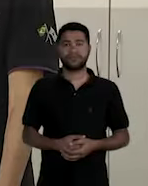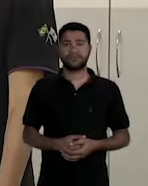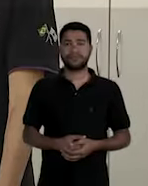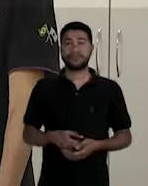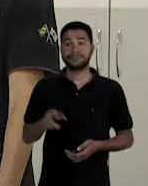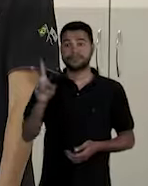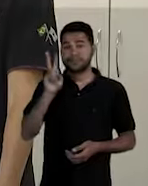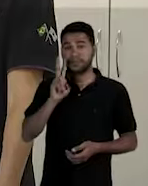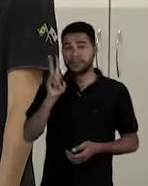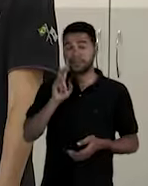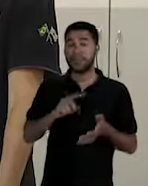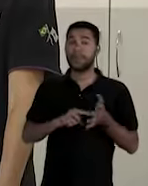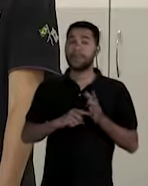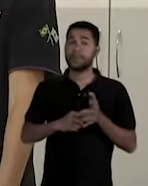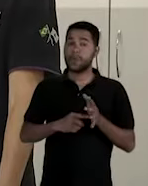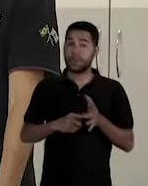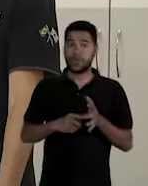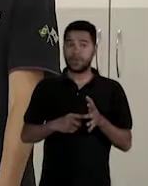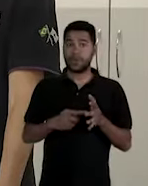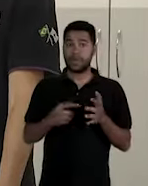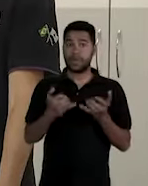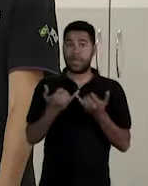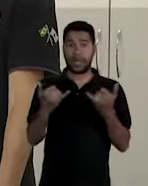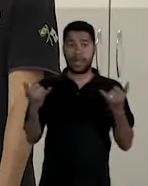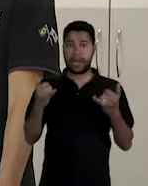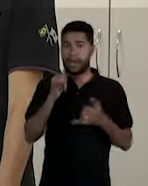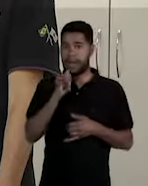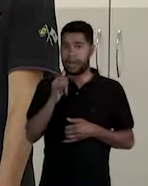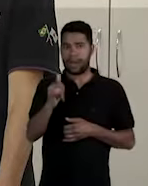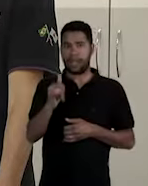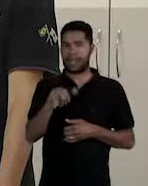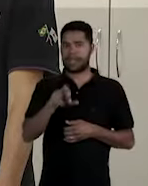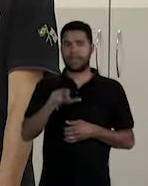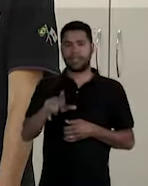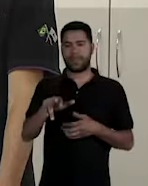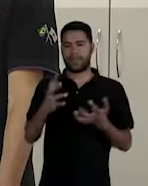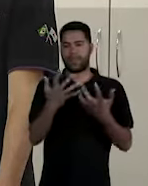Lembrando que o motor elétrico não é uma máquina térmica,